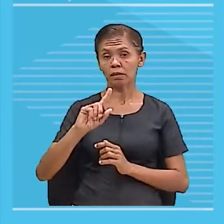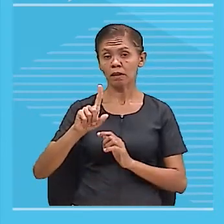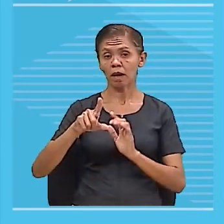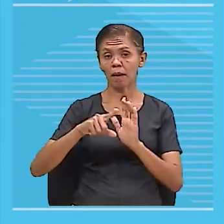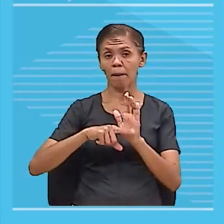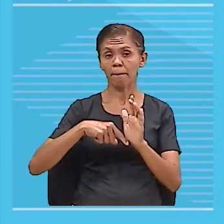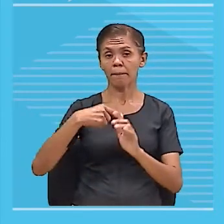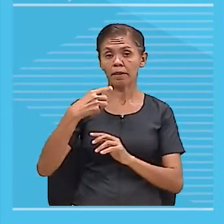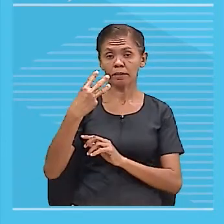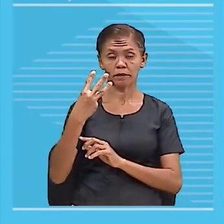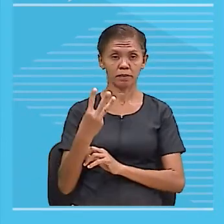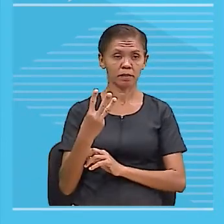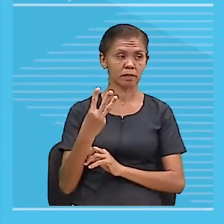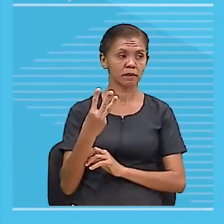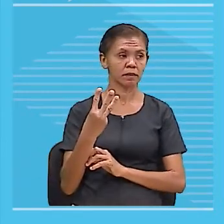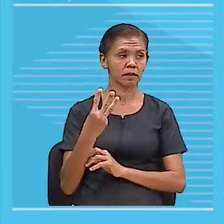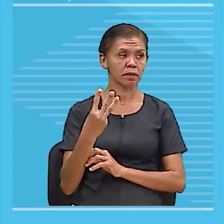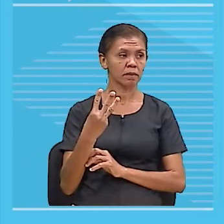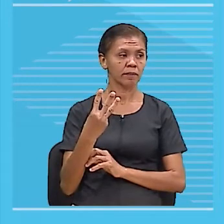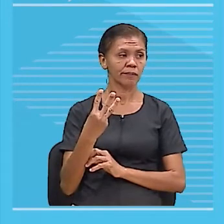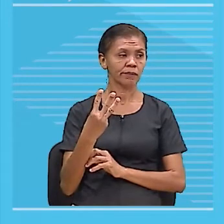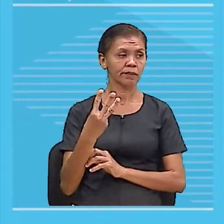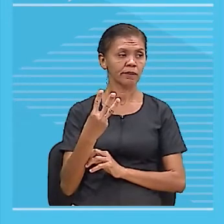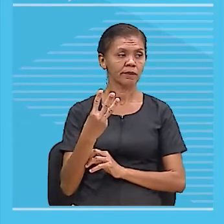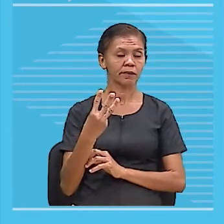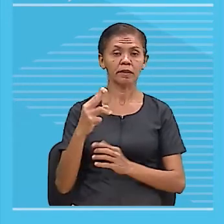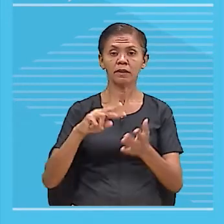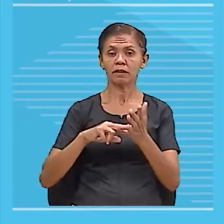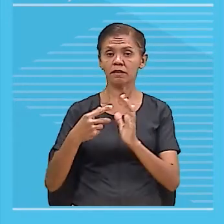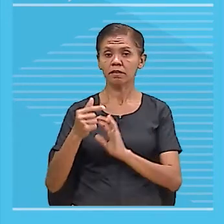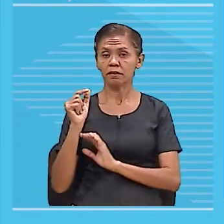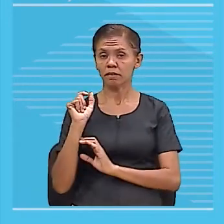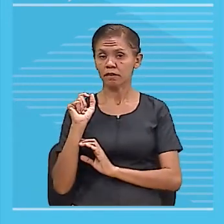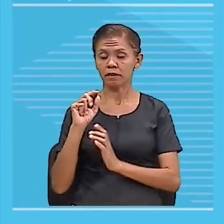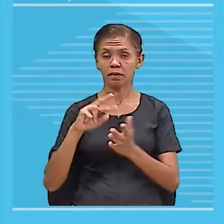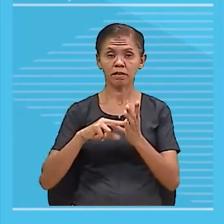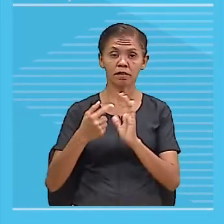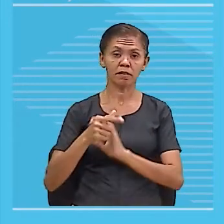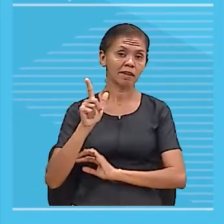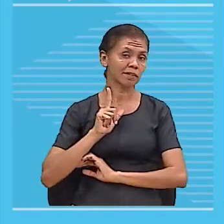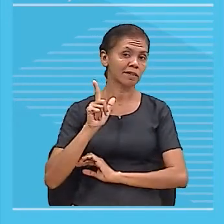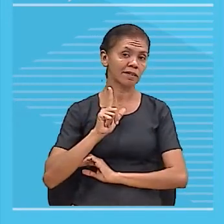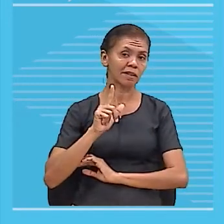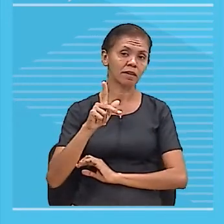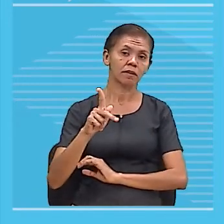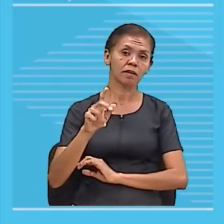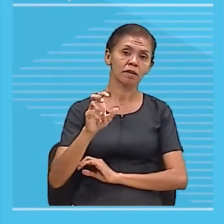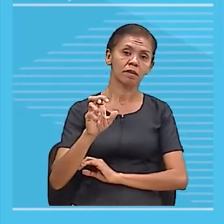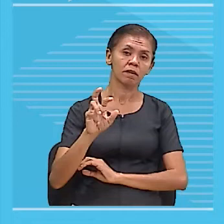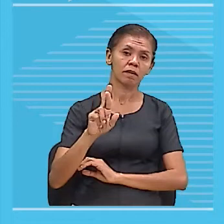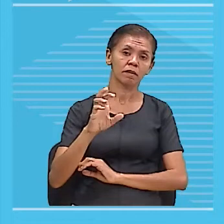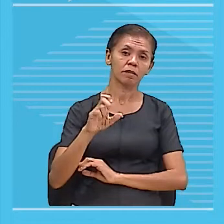3, ele tem um prefixo decimal. Ele significa um prefixo decimal, né?